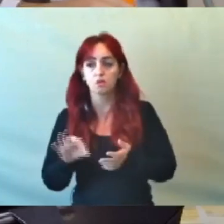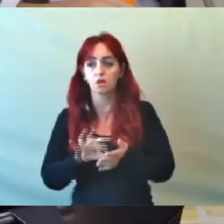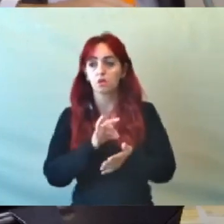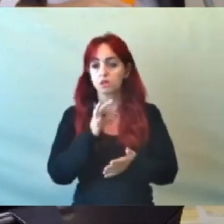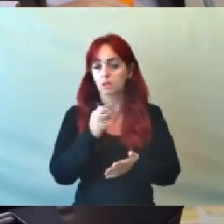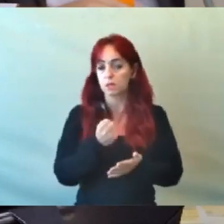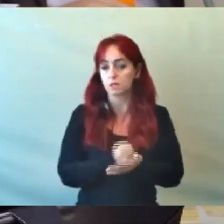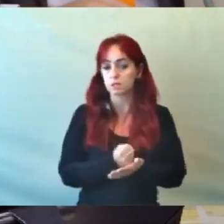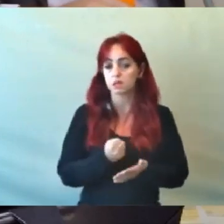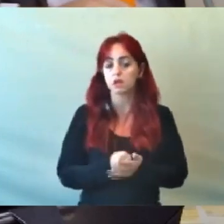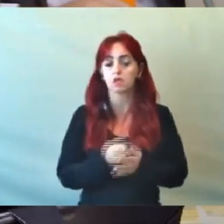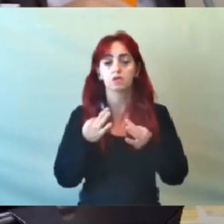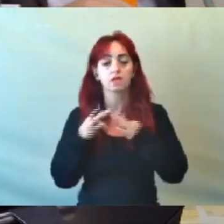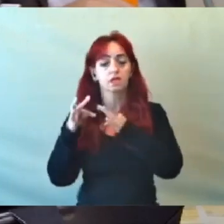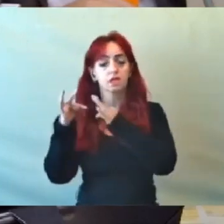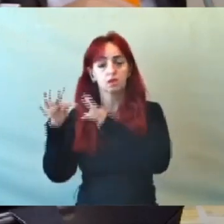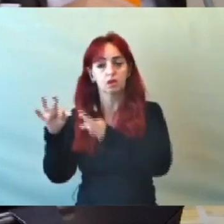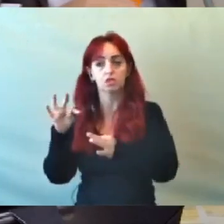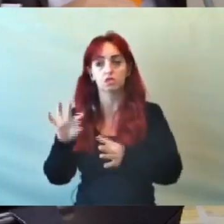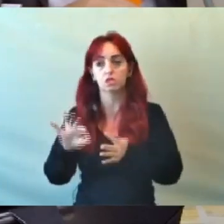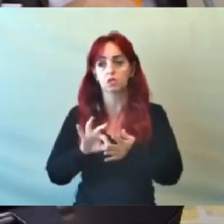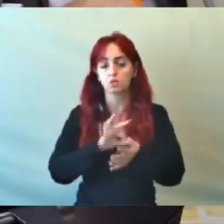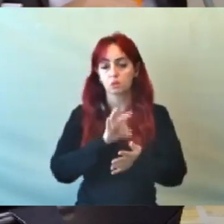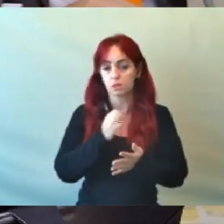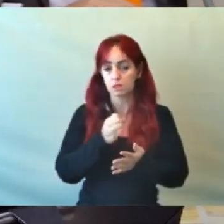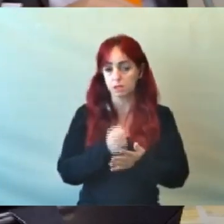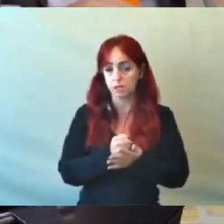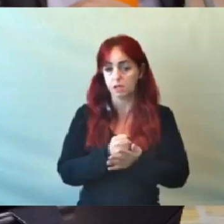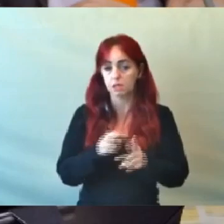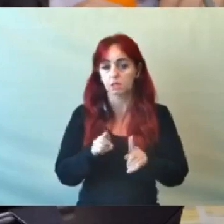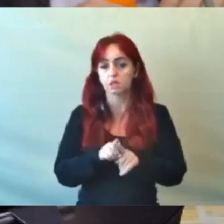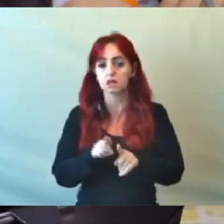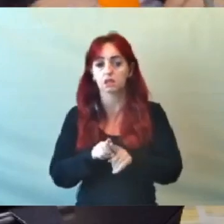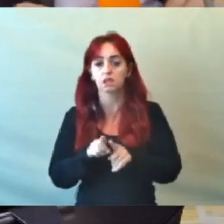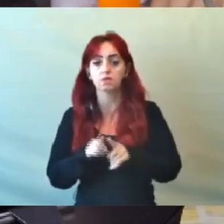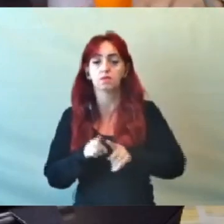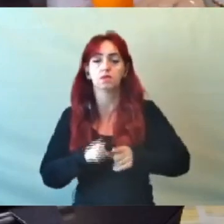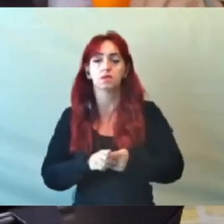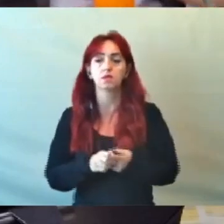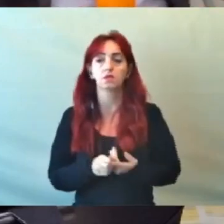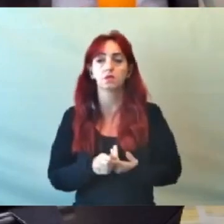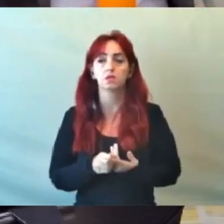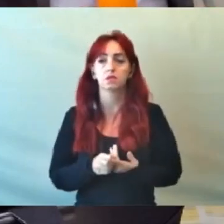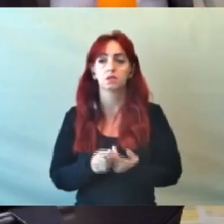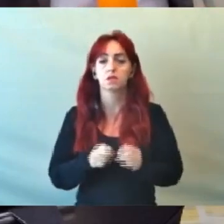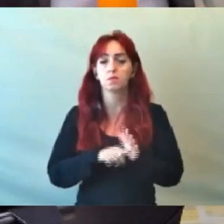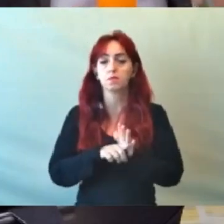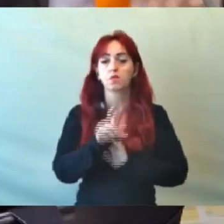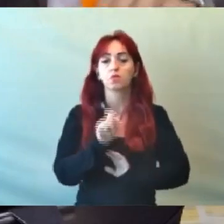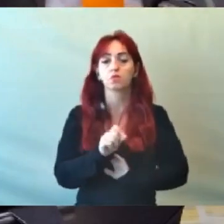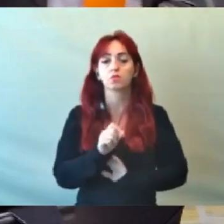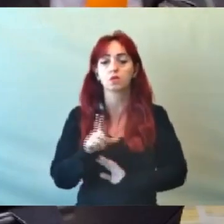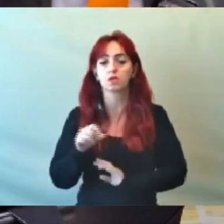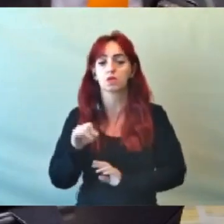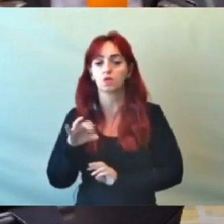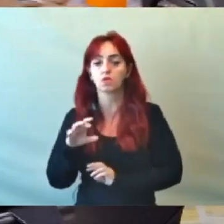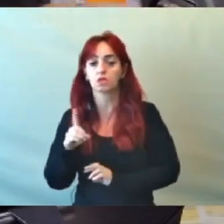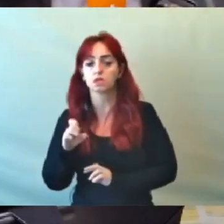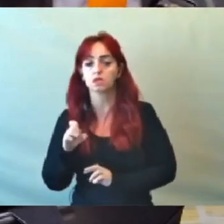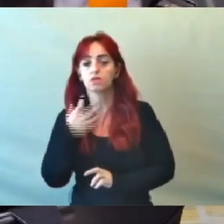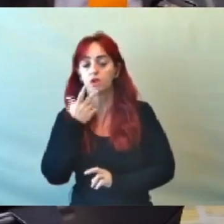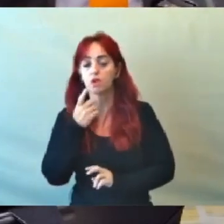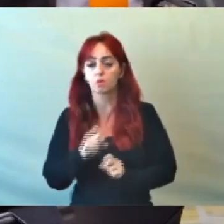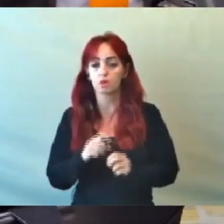contratada por inexigibilidade. E a pergunta, vereadora Luiz, foi exatamente nesse sentido, porque o relatório